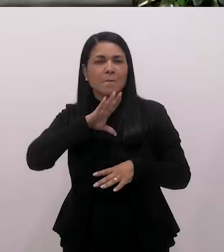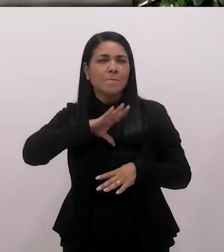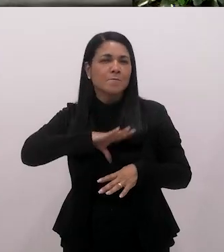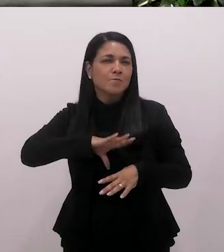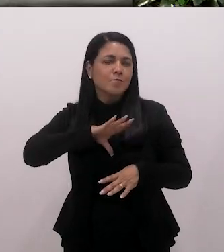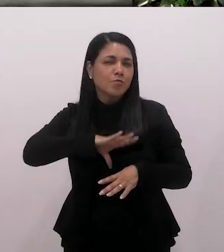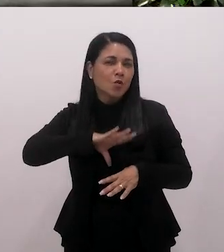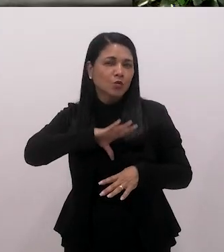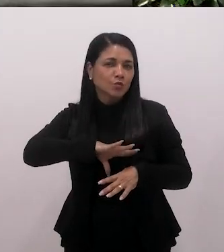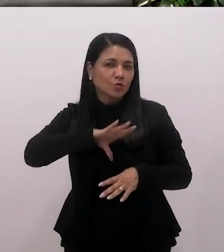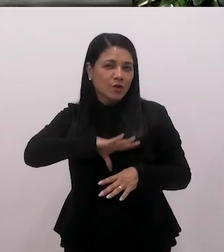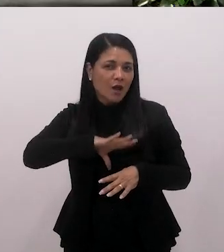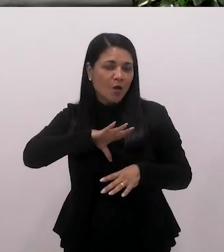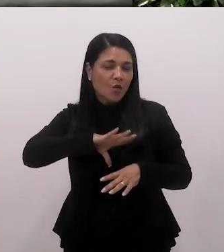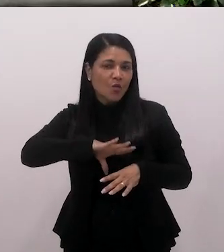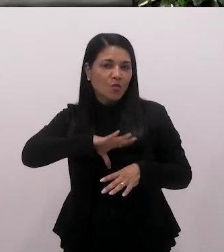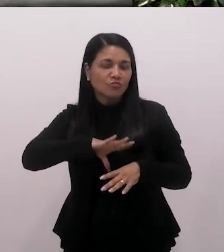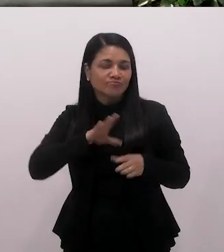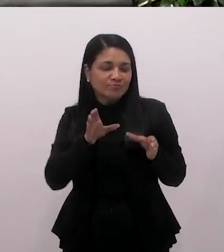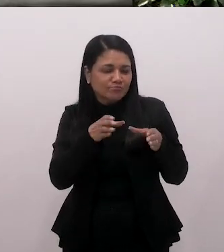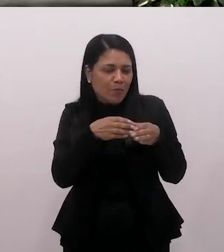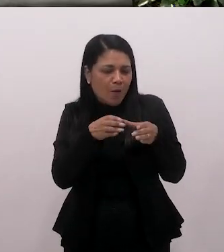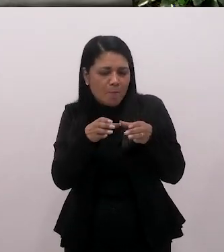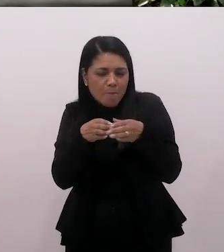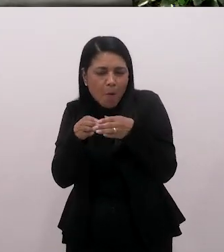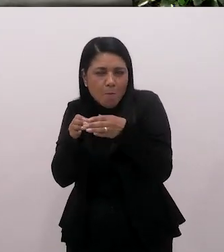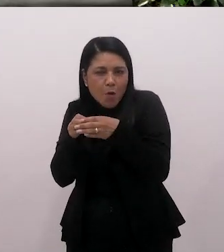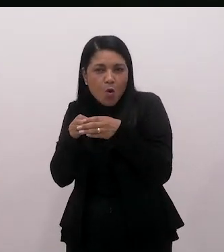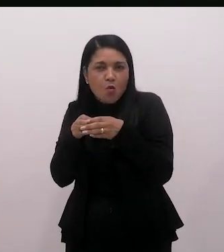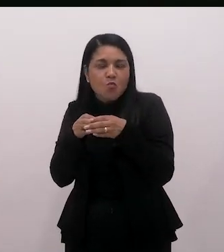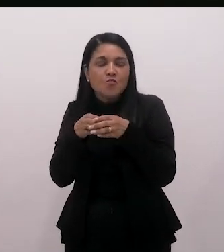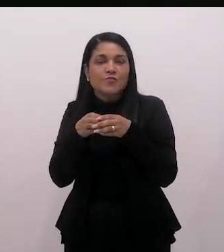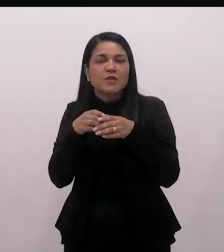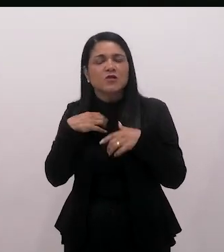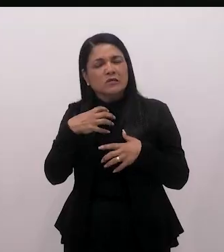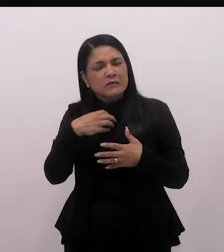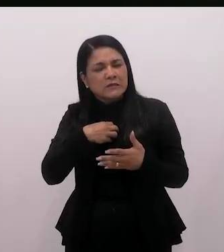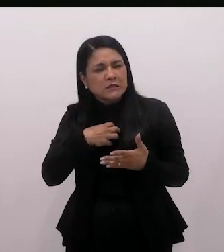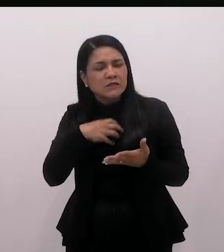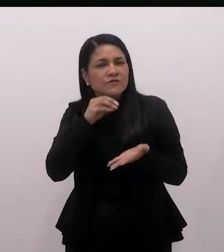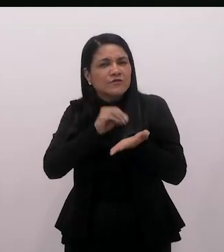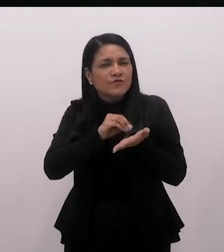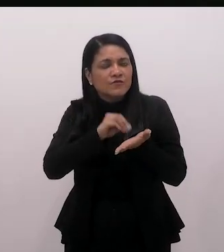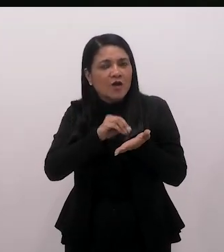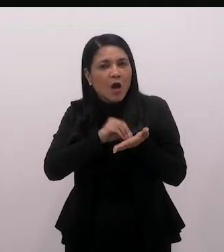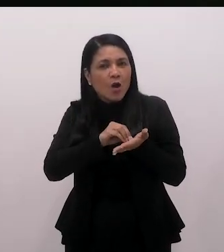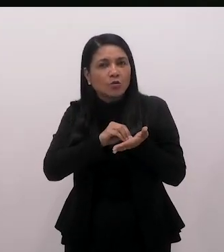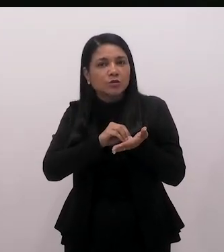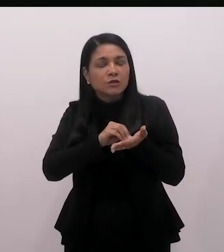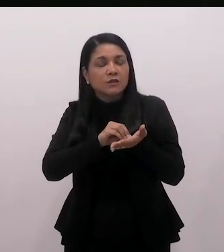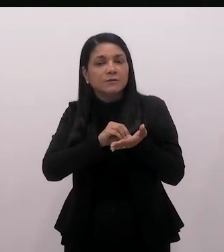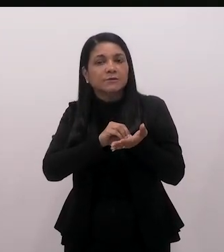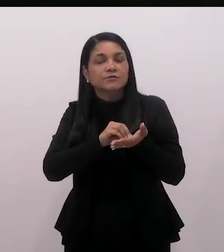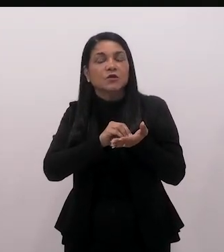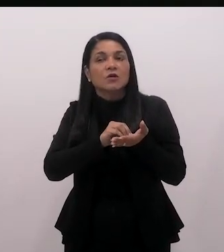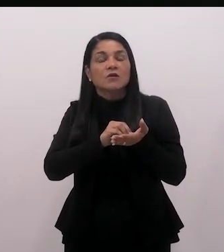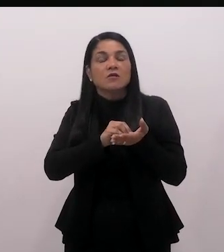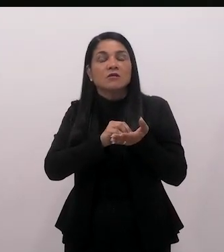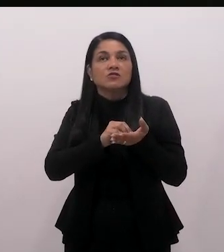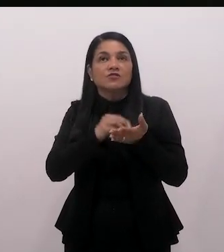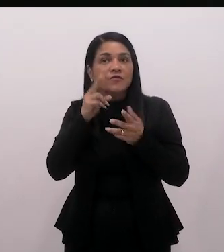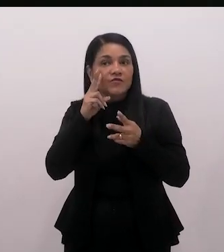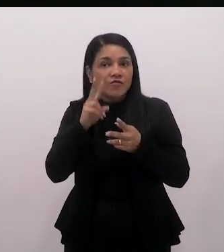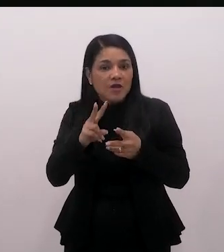Portugal já que só existe em pequenas aldeias. Sim. Então eu sentia muita falta de ver aquilo que eu ouvia quando morava